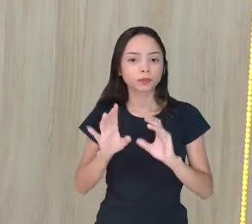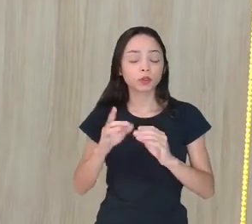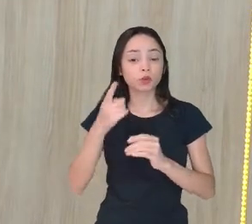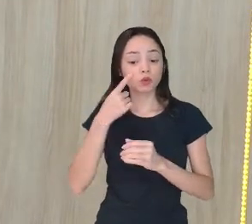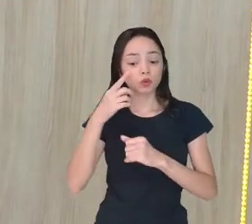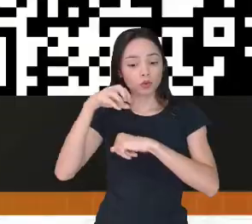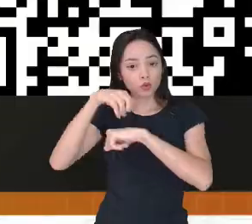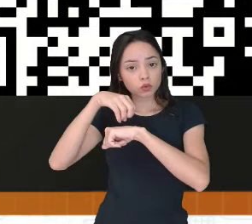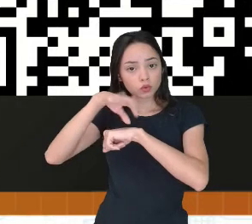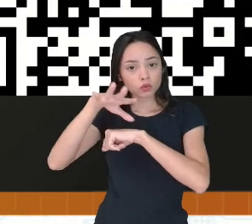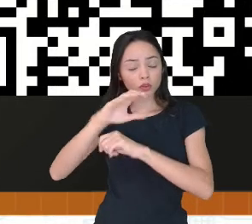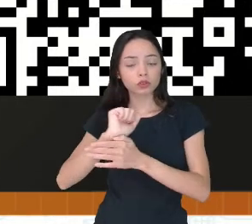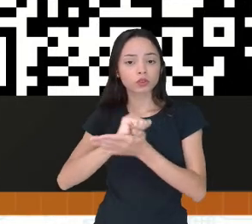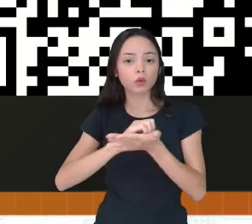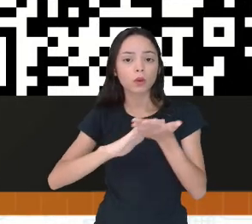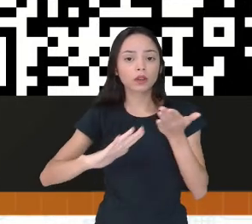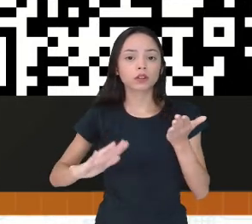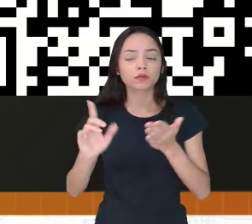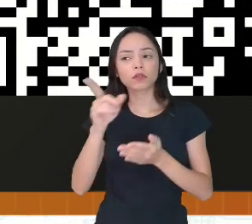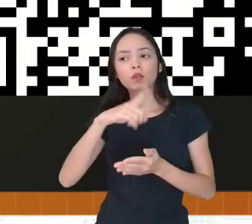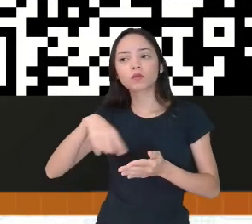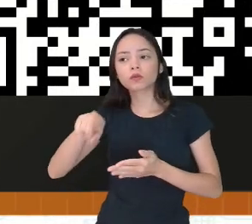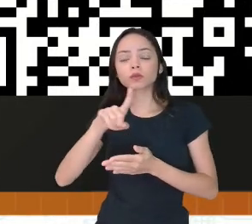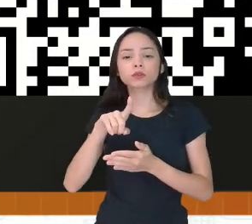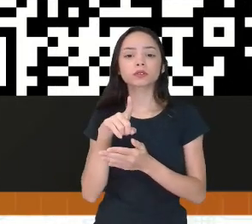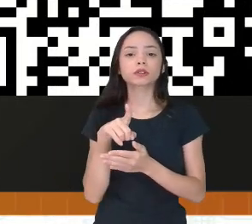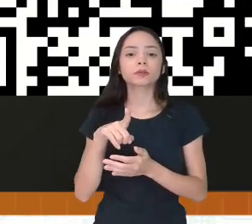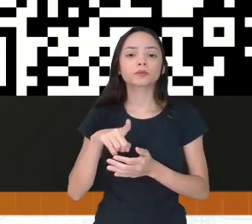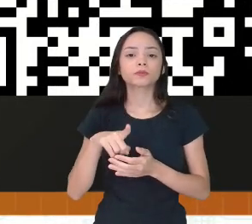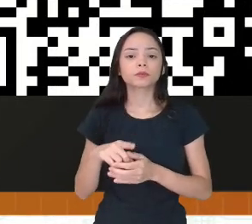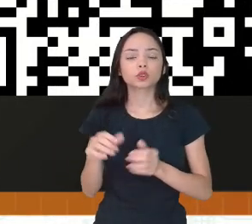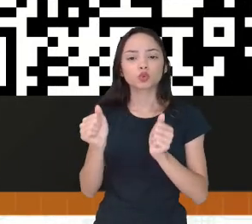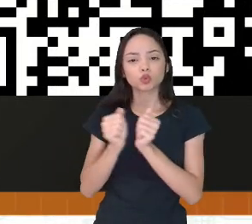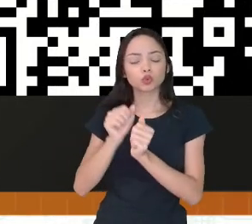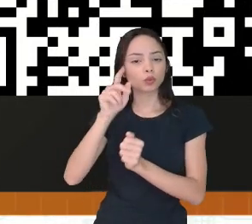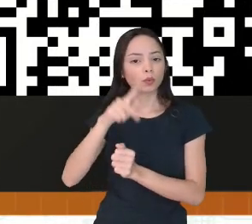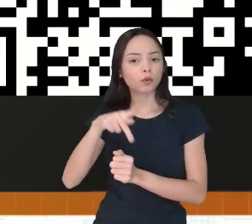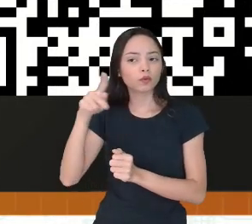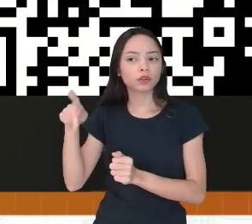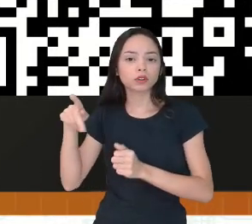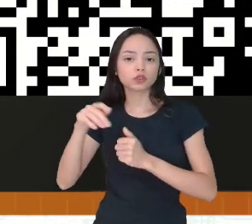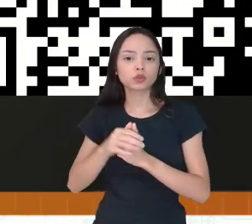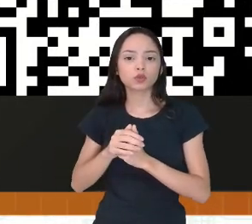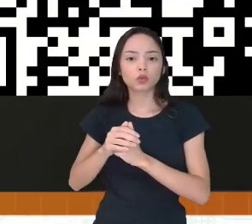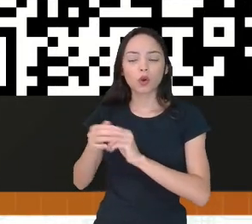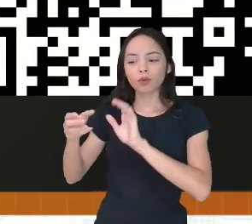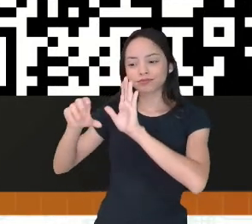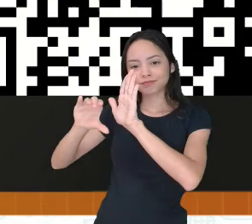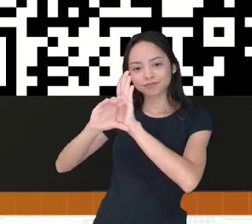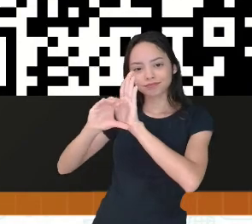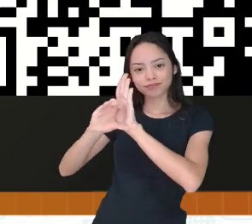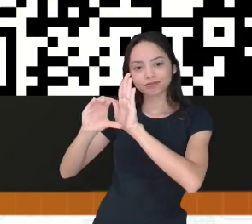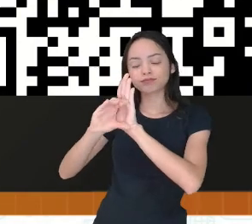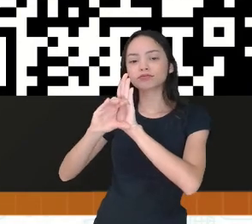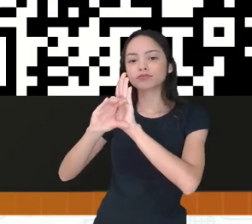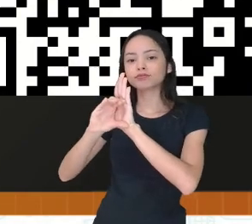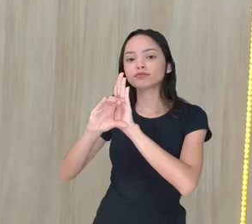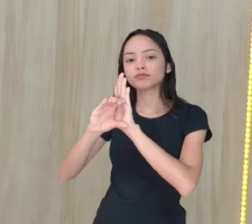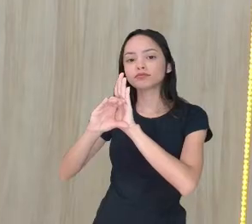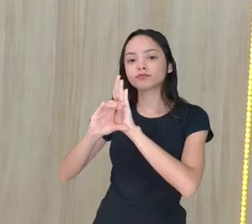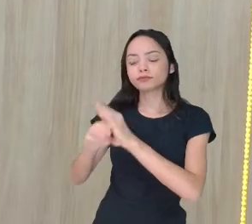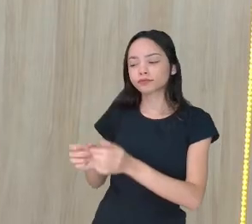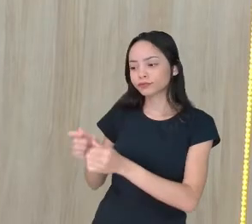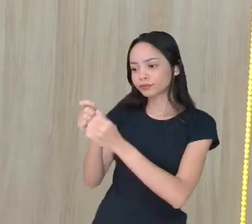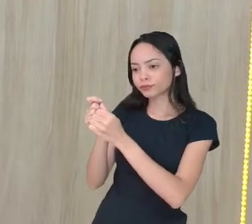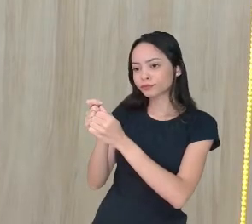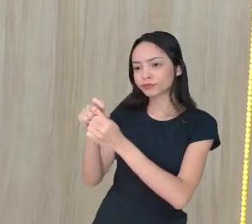sugestão de atividade, você aí, ó, com seu professor, sua professora, aponta aí para o QR Code, vai direcionar você para